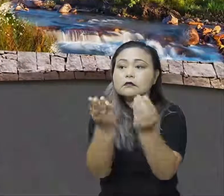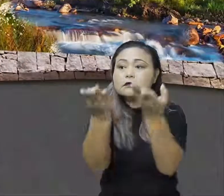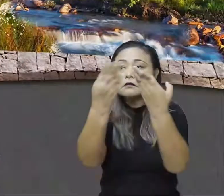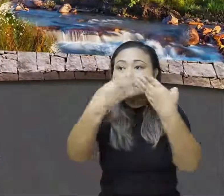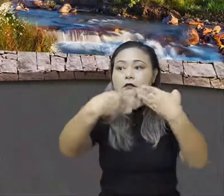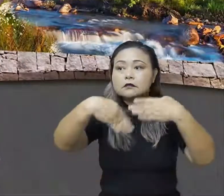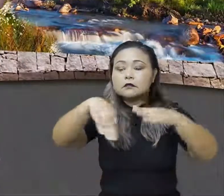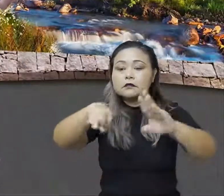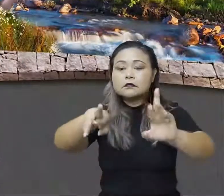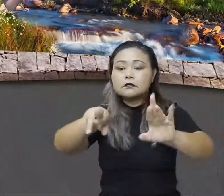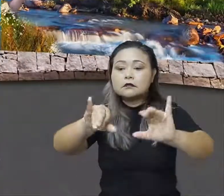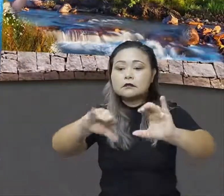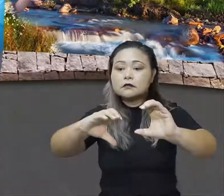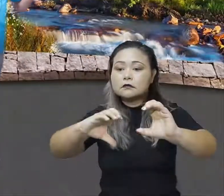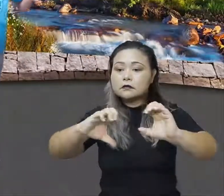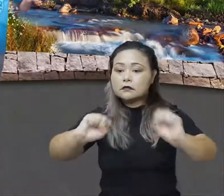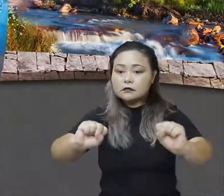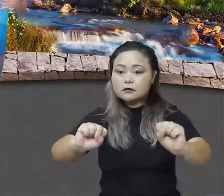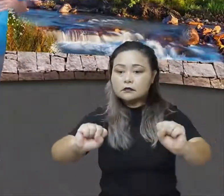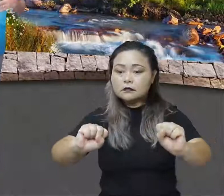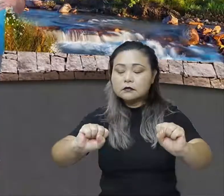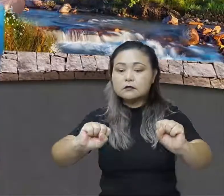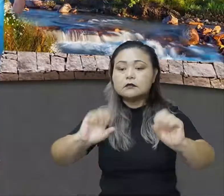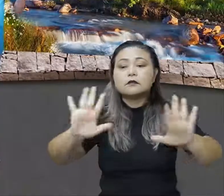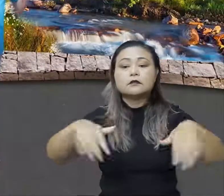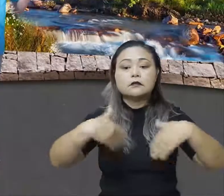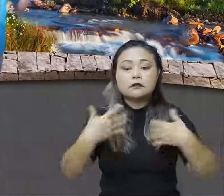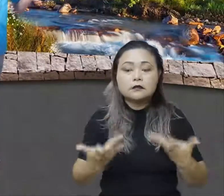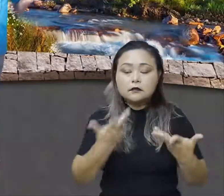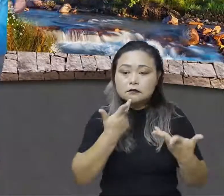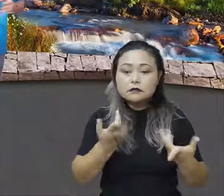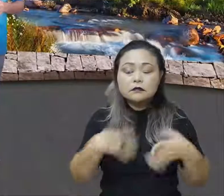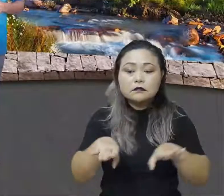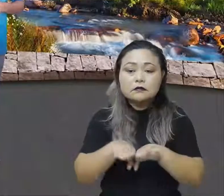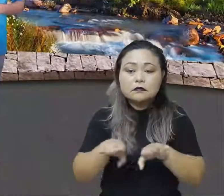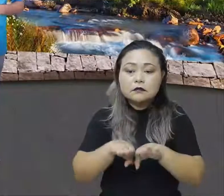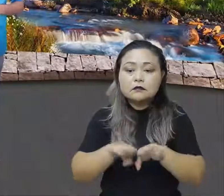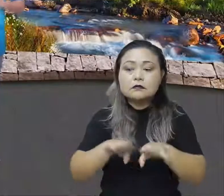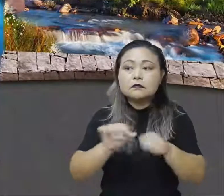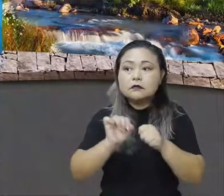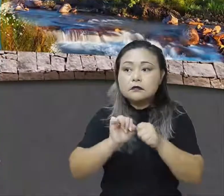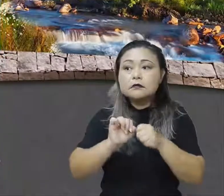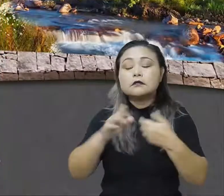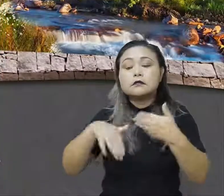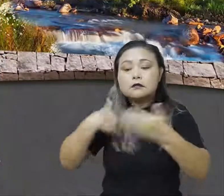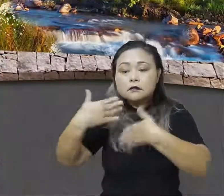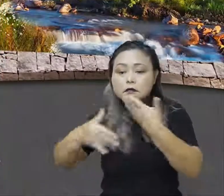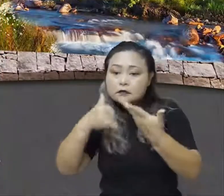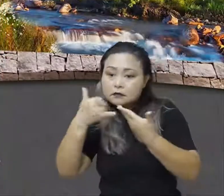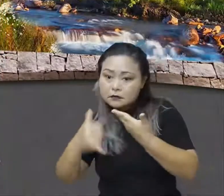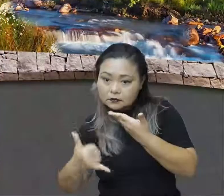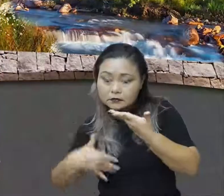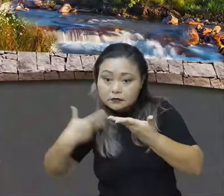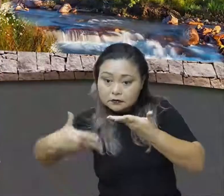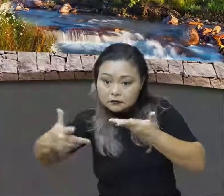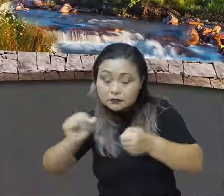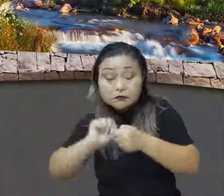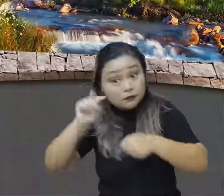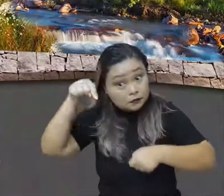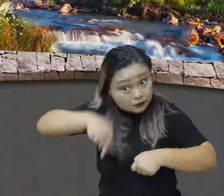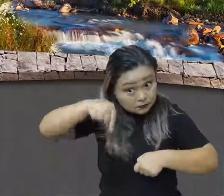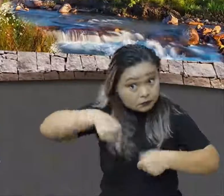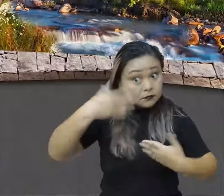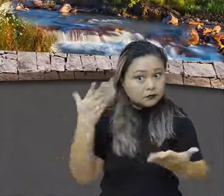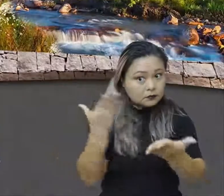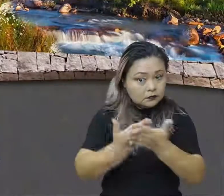BRICS, E claro, estamos falando também da demanda energética. Portanto, essa aula de